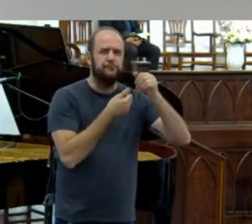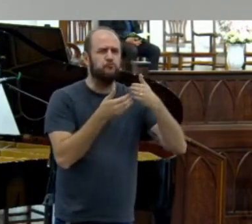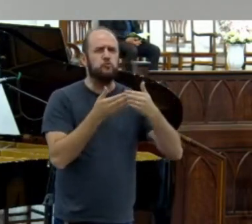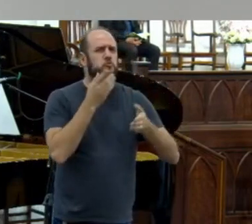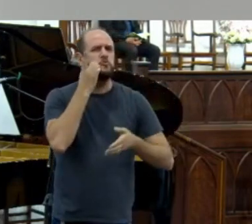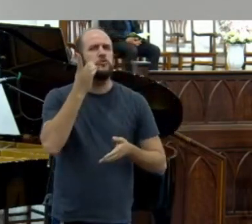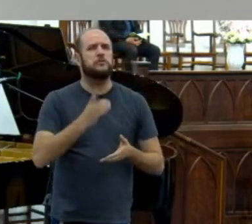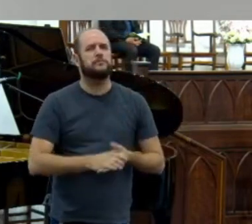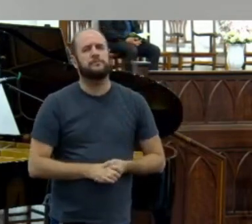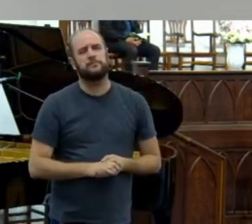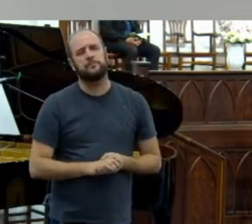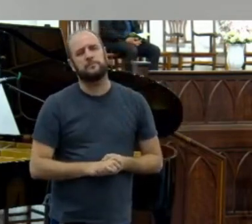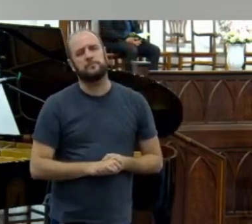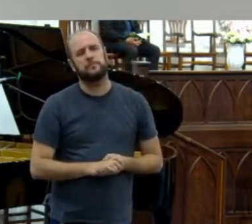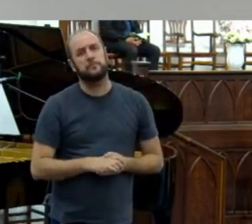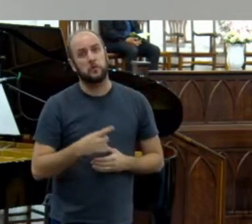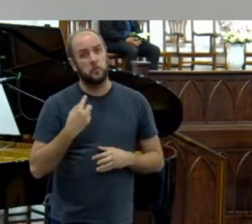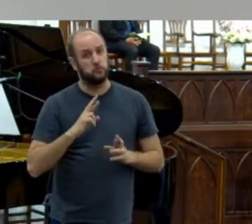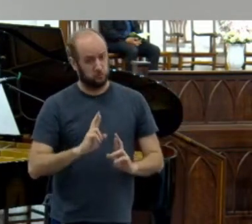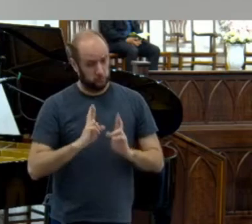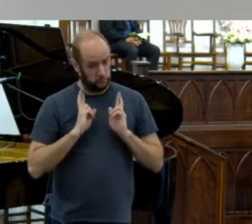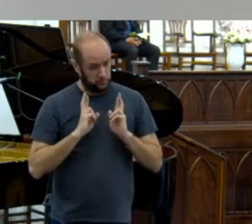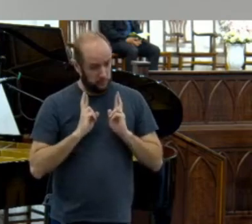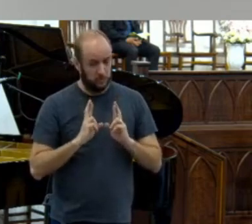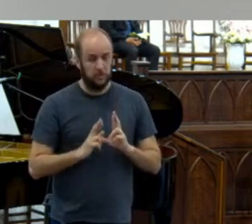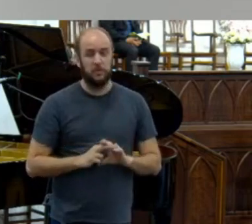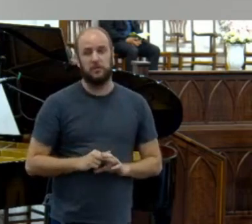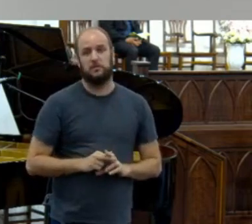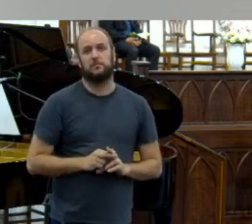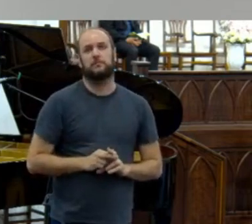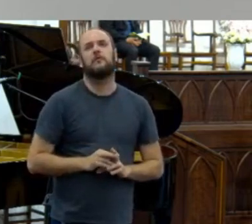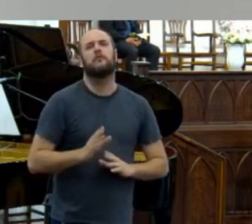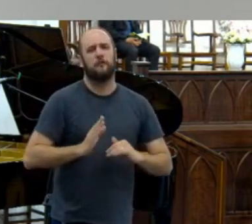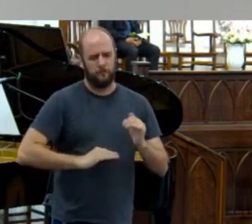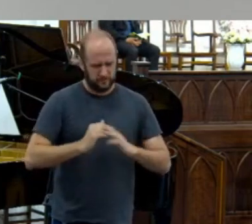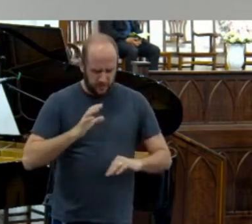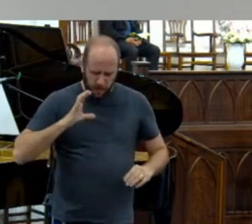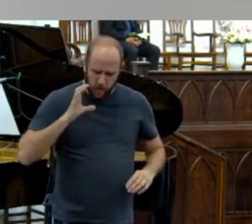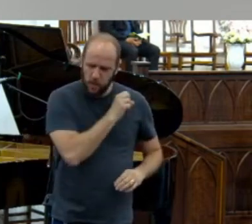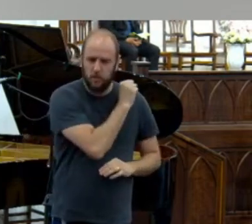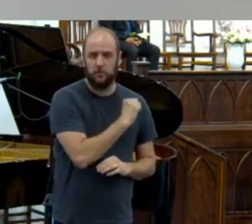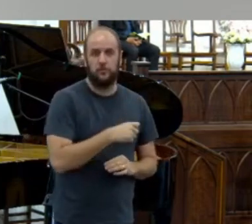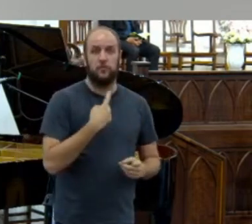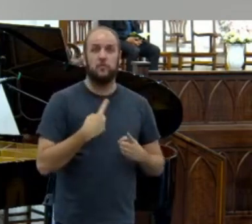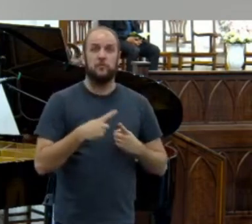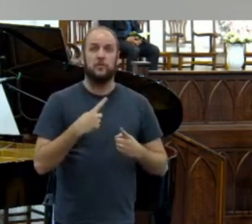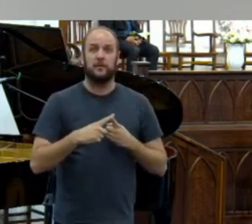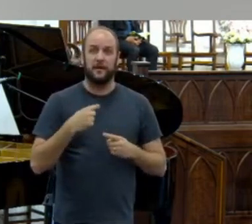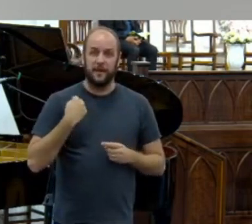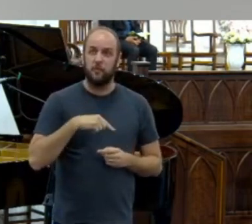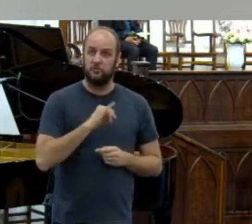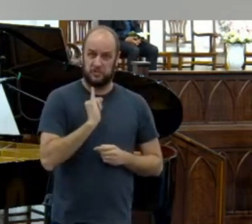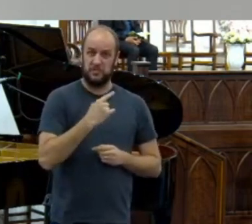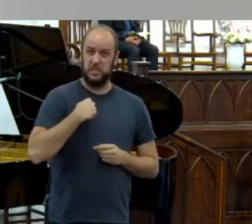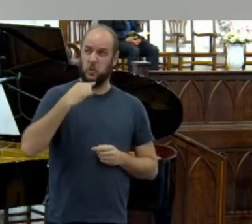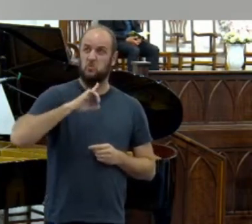hora. E eu espero que Ele faça isso logo, porque se eu fosse Ele, já teria